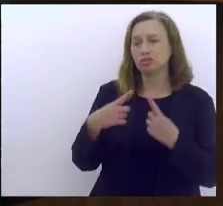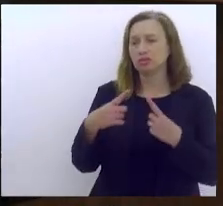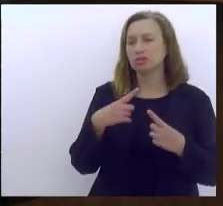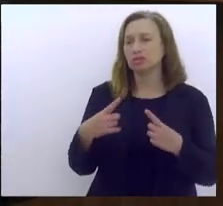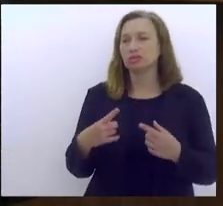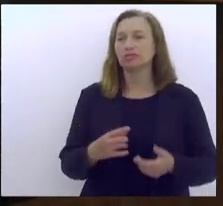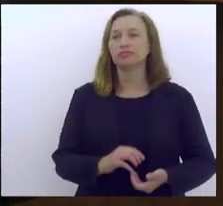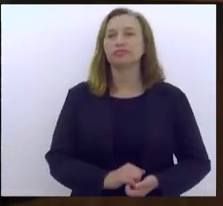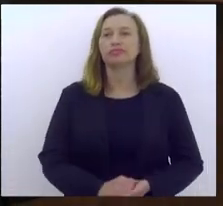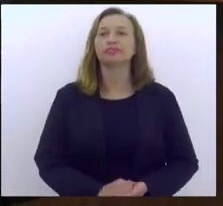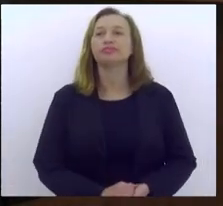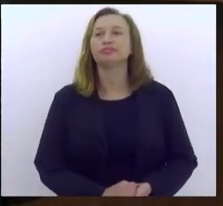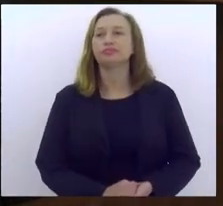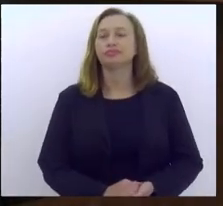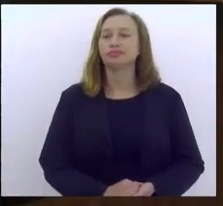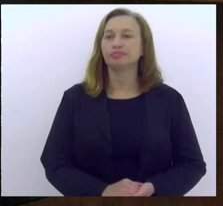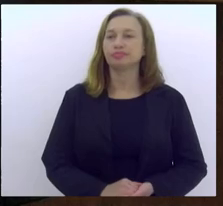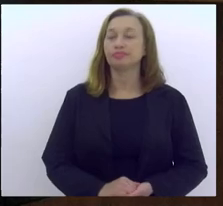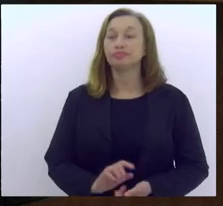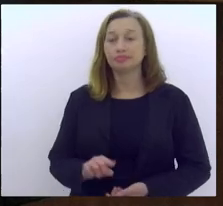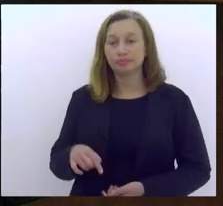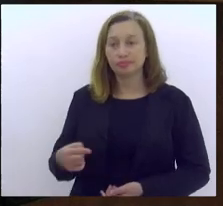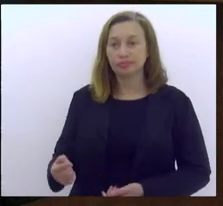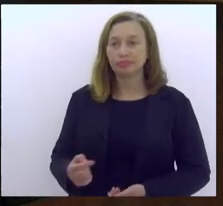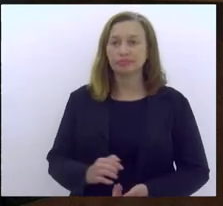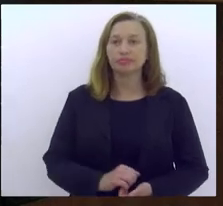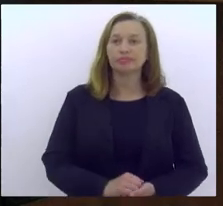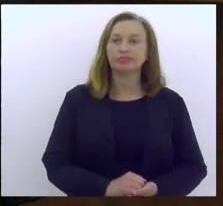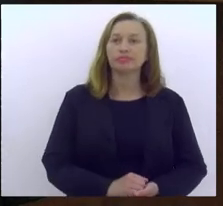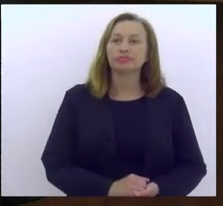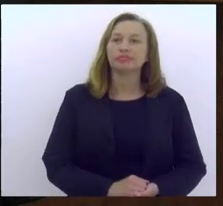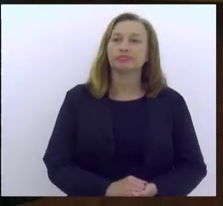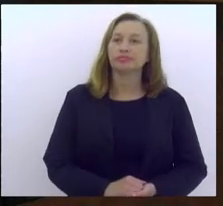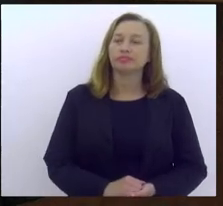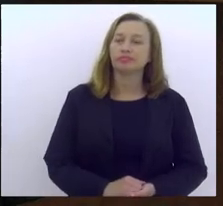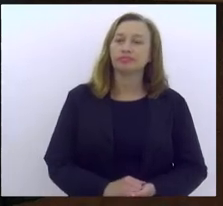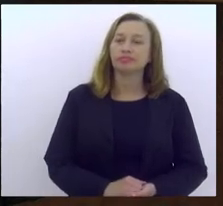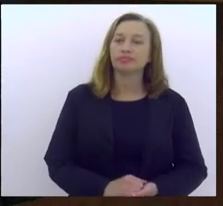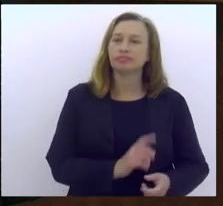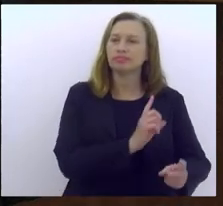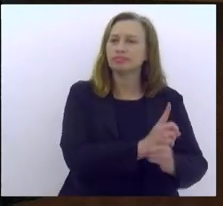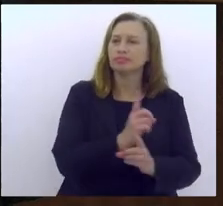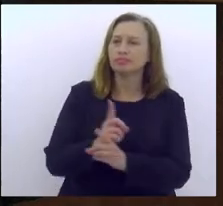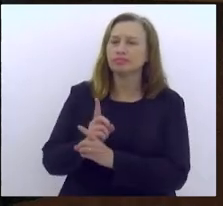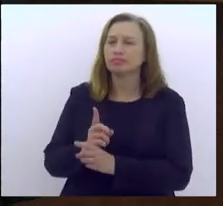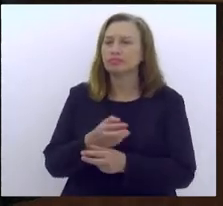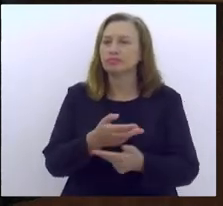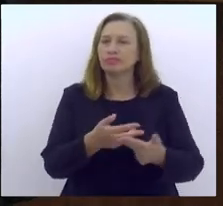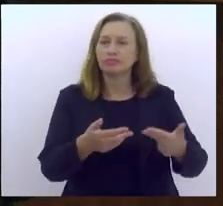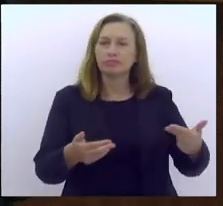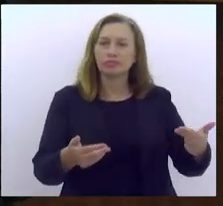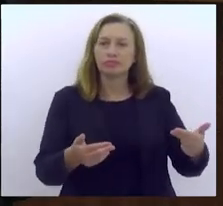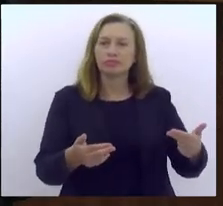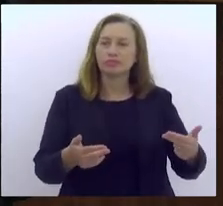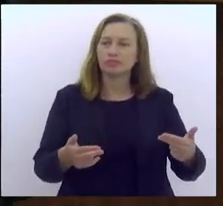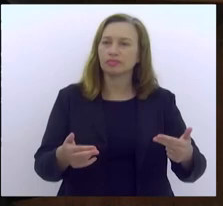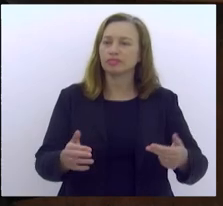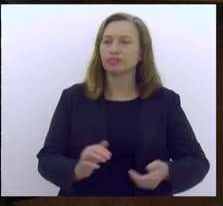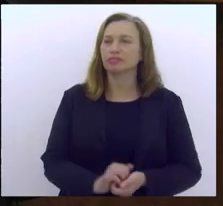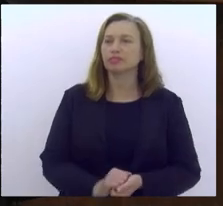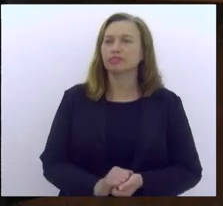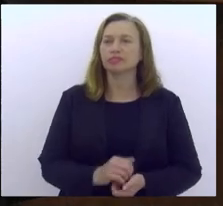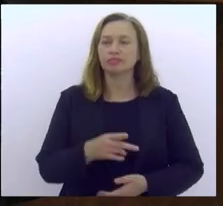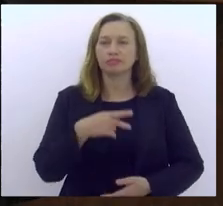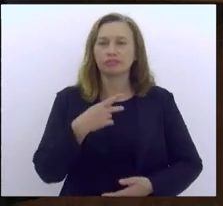acalorada. E, a partir daí, a gente, enfim, encontrou diversos desdobramentos. Queria, antes de tudo, afirmar o